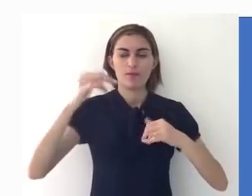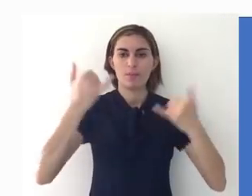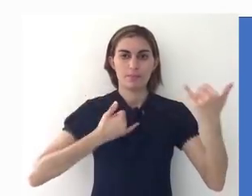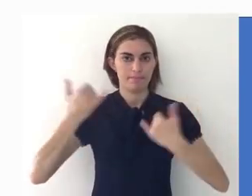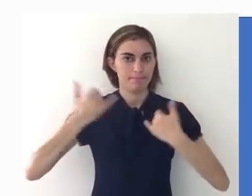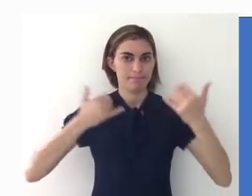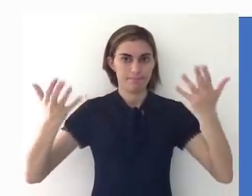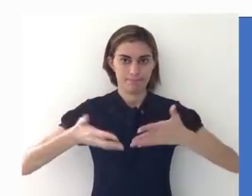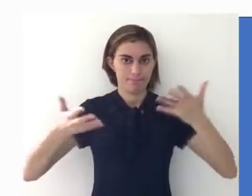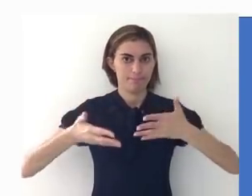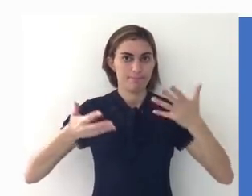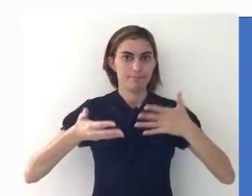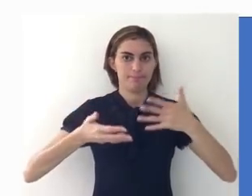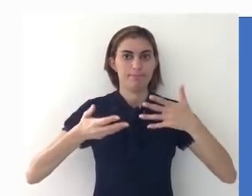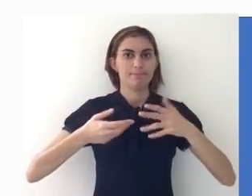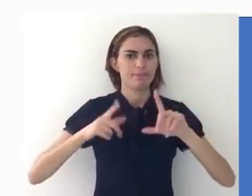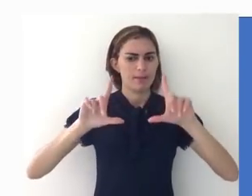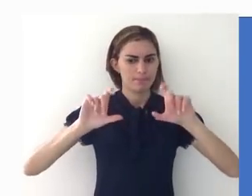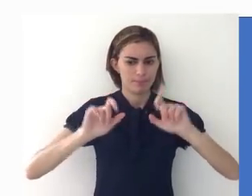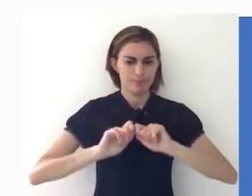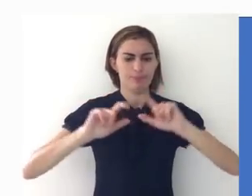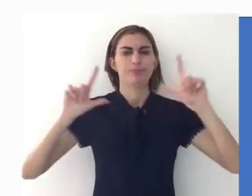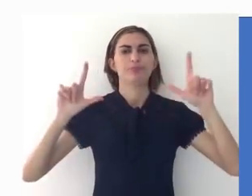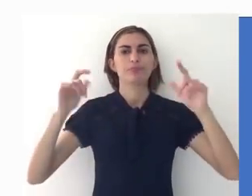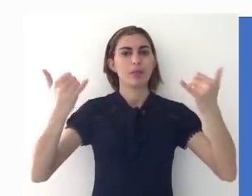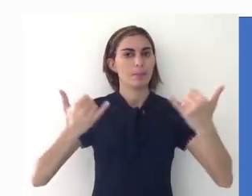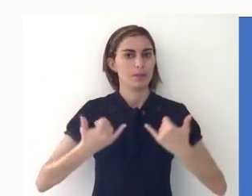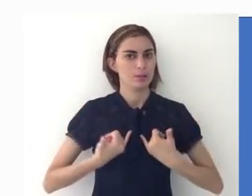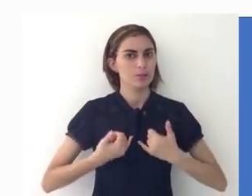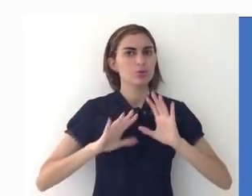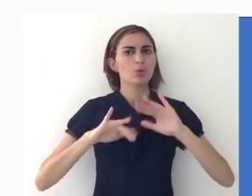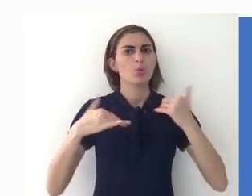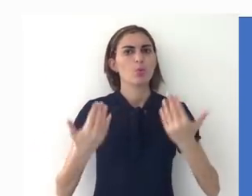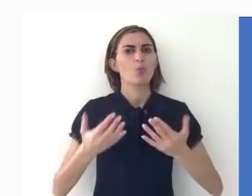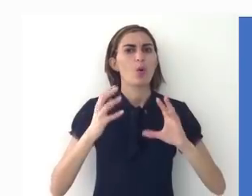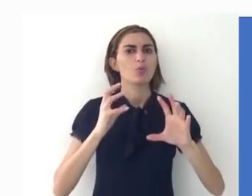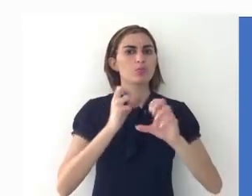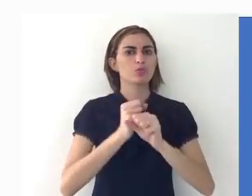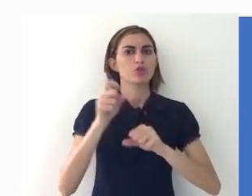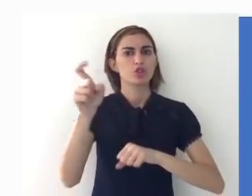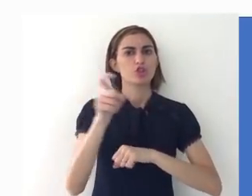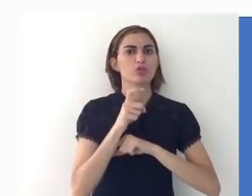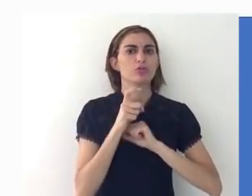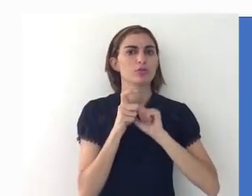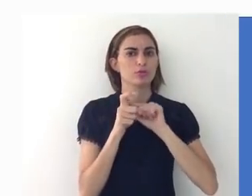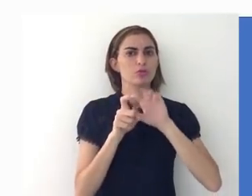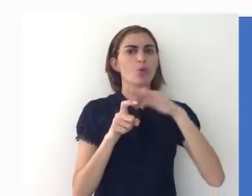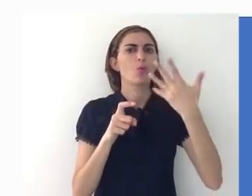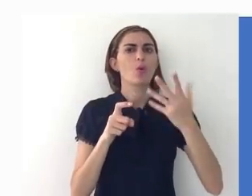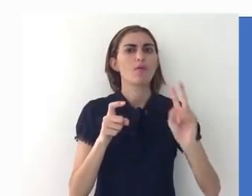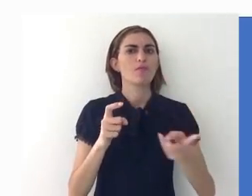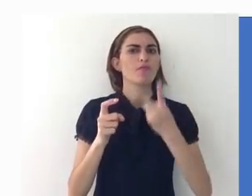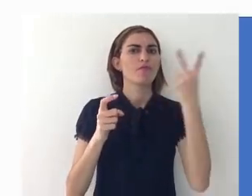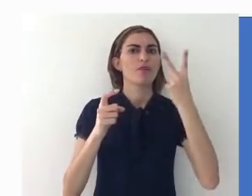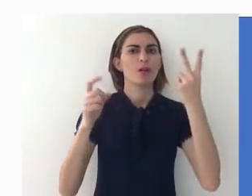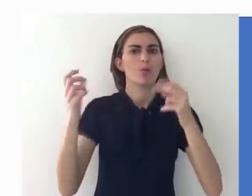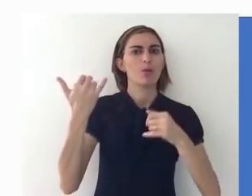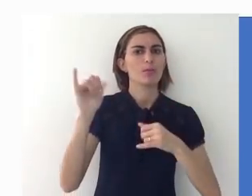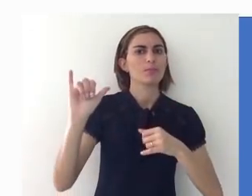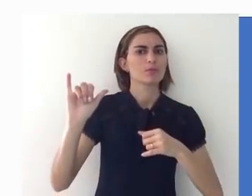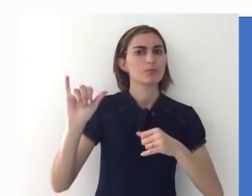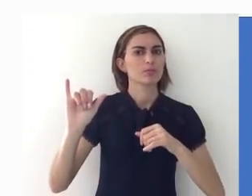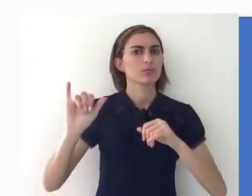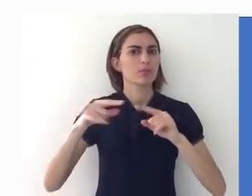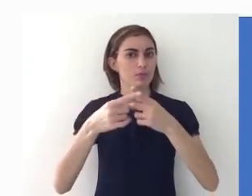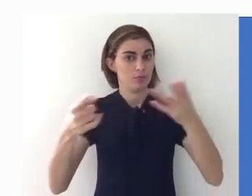aí. Então, você vai me dizer agora, dá um time aí nesse vídeo e diz, ó, qual é o valor de x? Qual